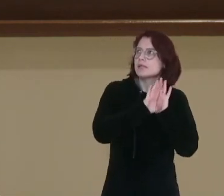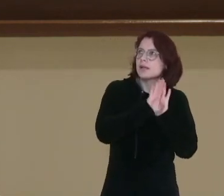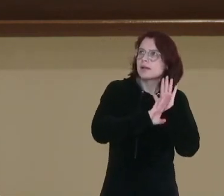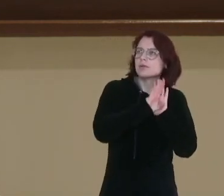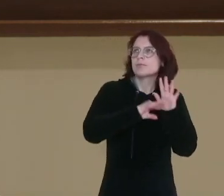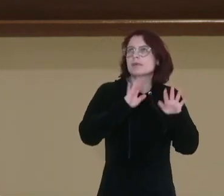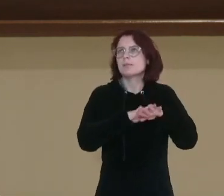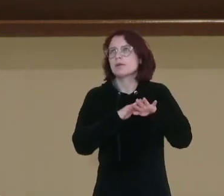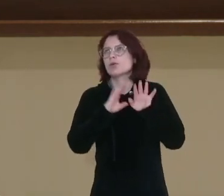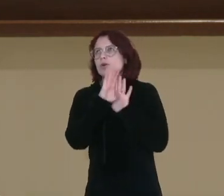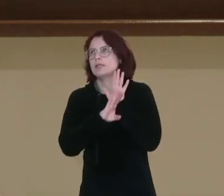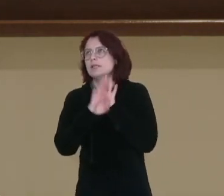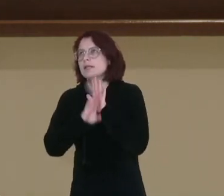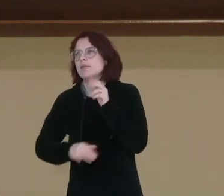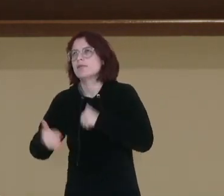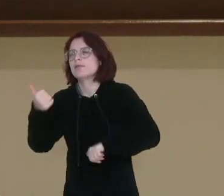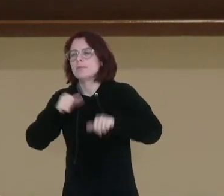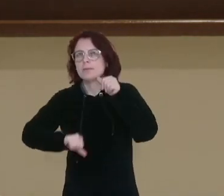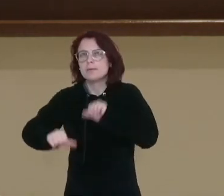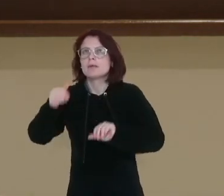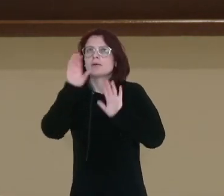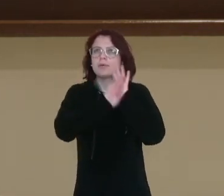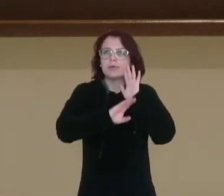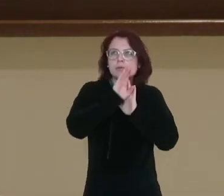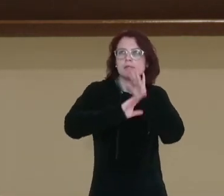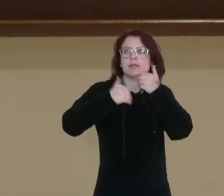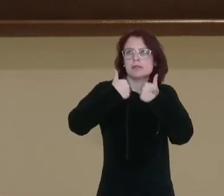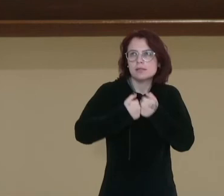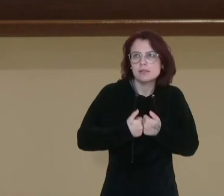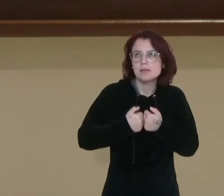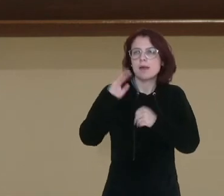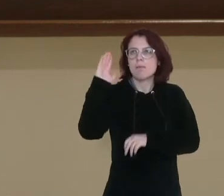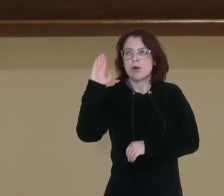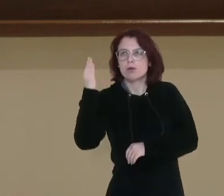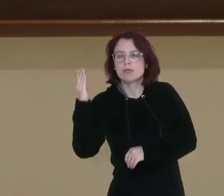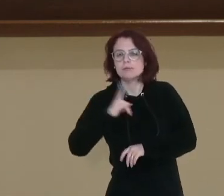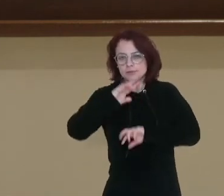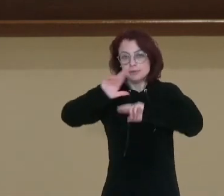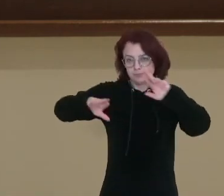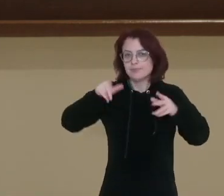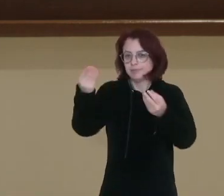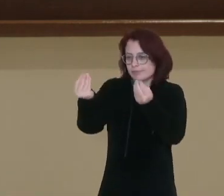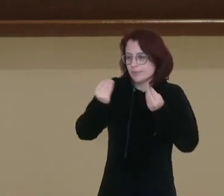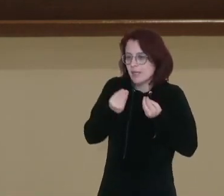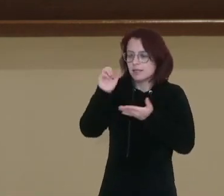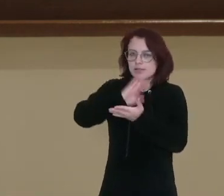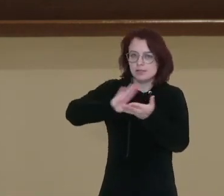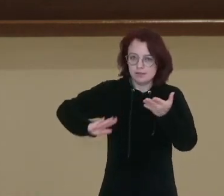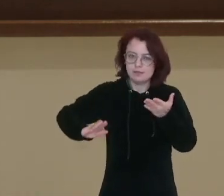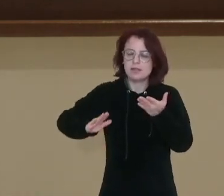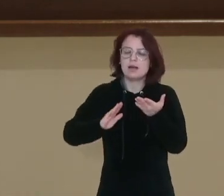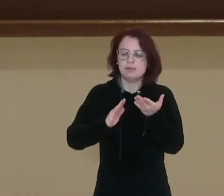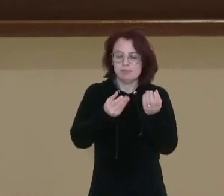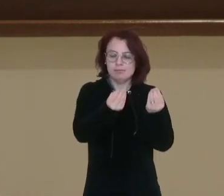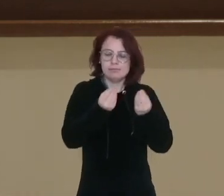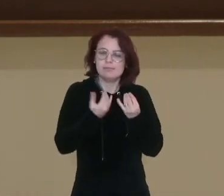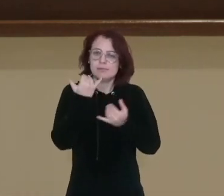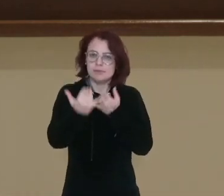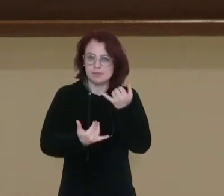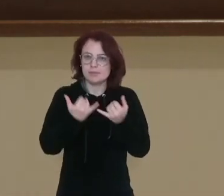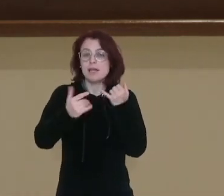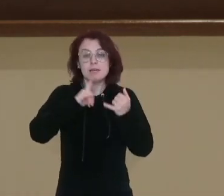aprender algo de física, química, biologia. O WordWall está ali com várias atividades, tudo por meio de jogos. E é uma